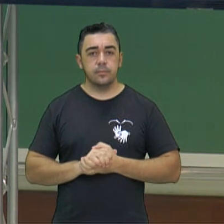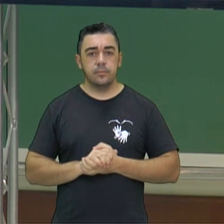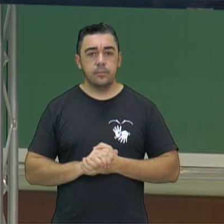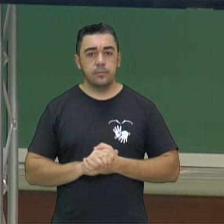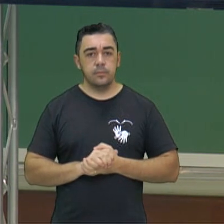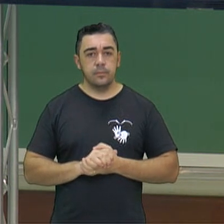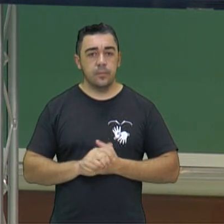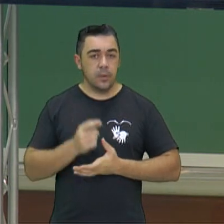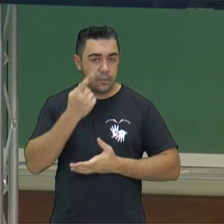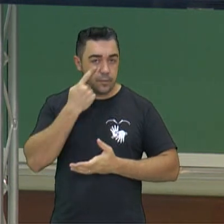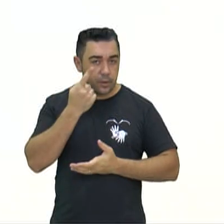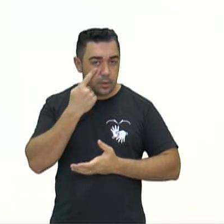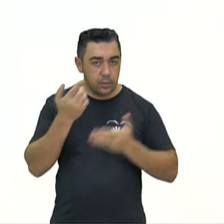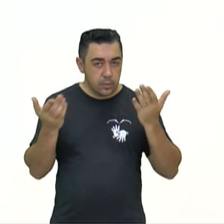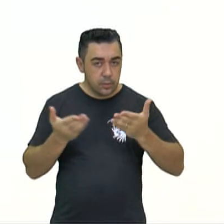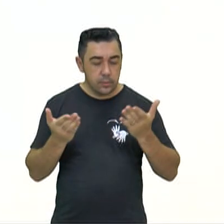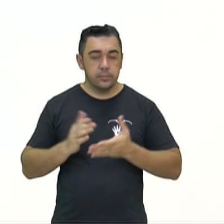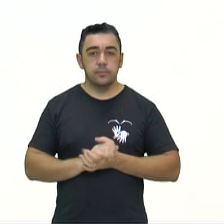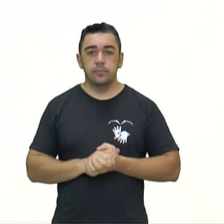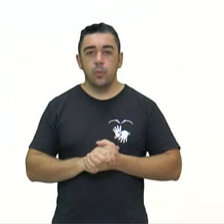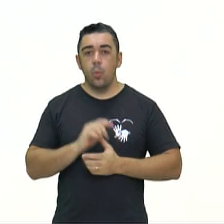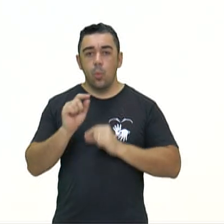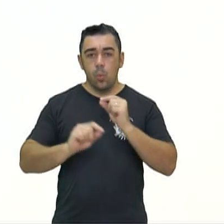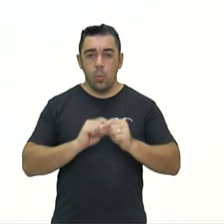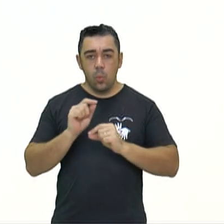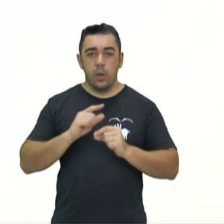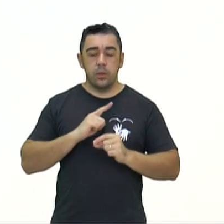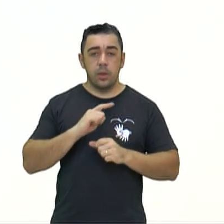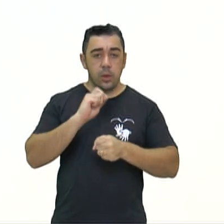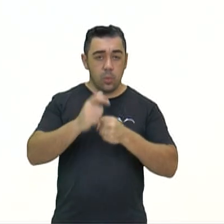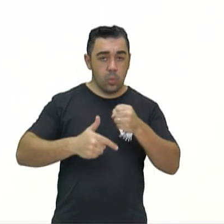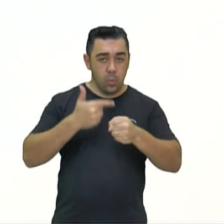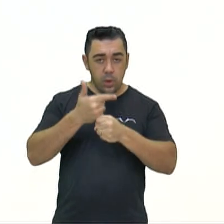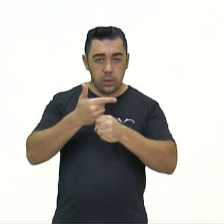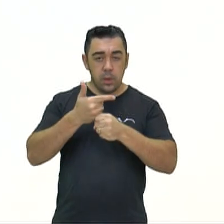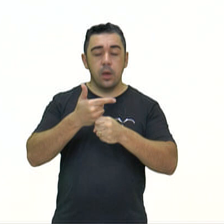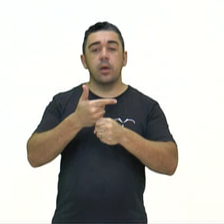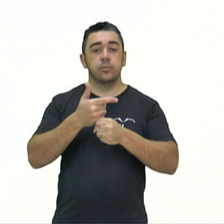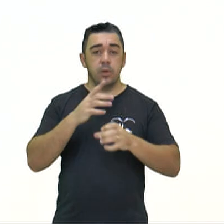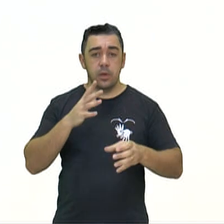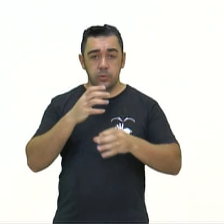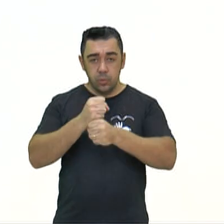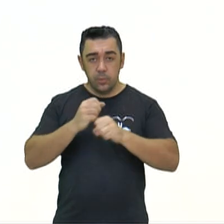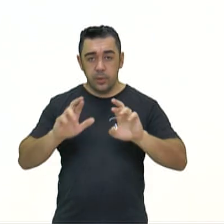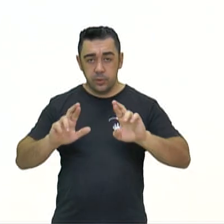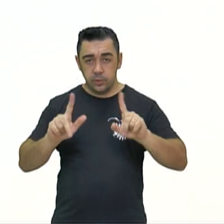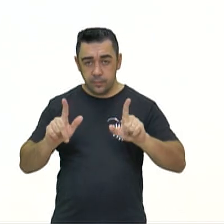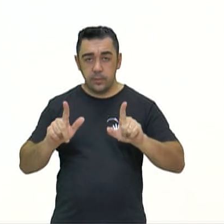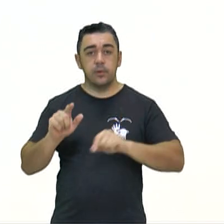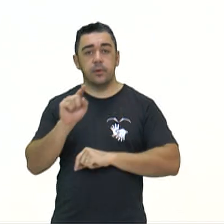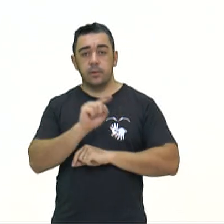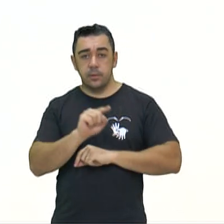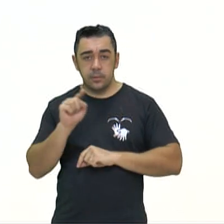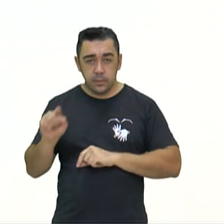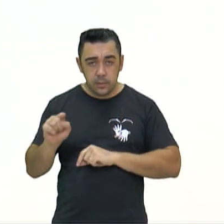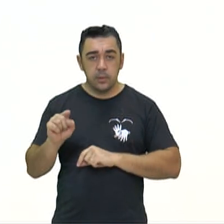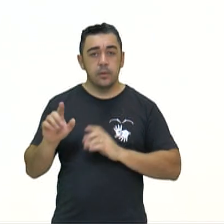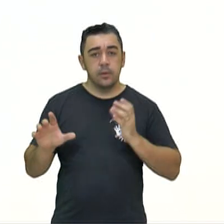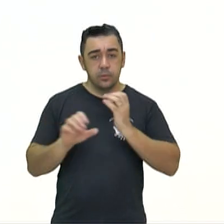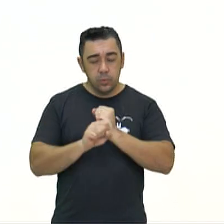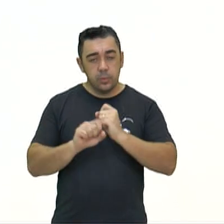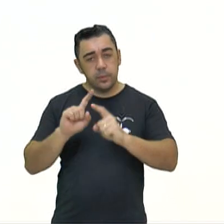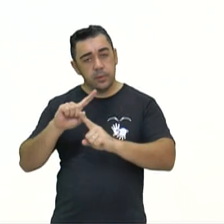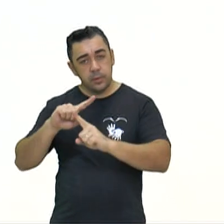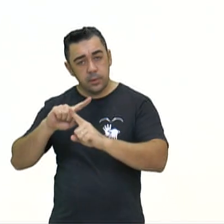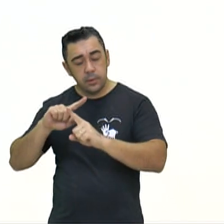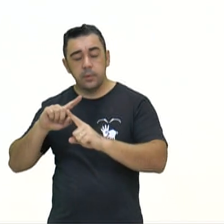O que veremos hoje? O quadrado do produto da soma da diferença e a soma pela